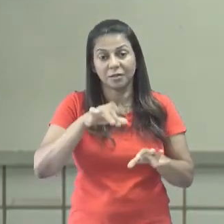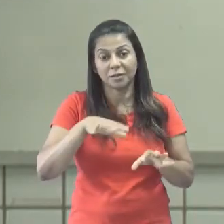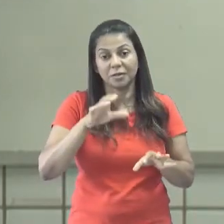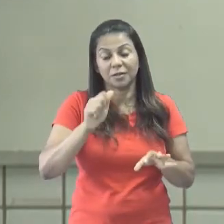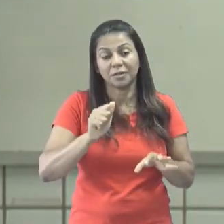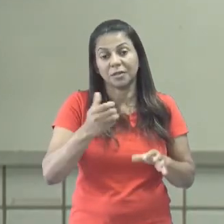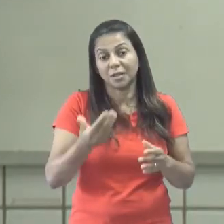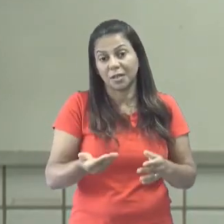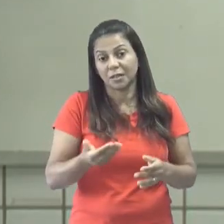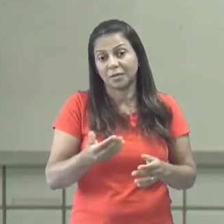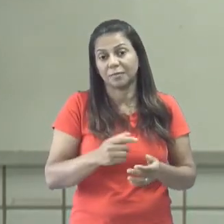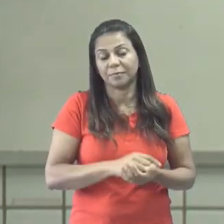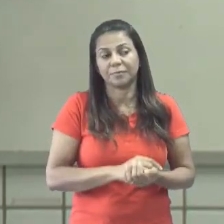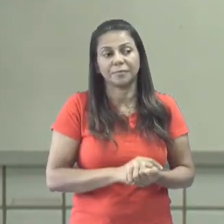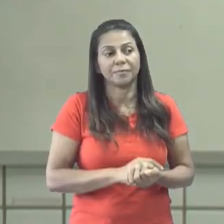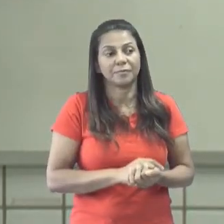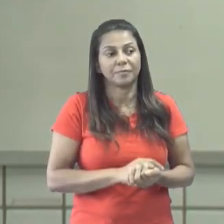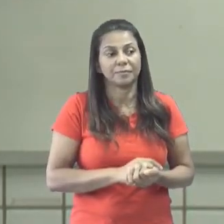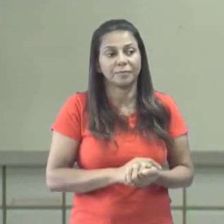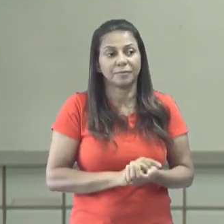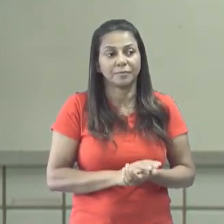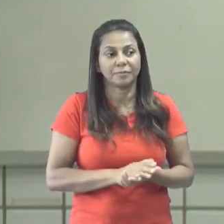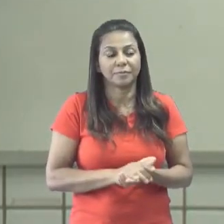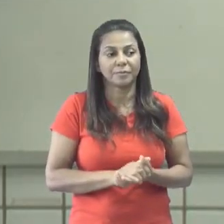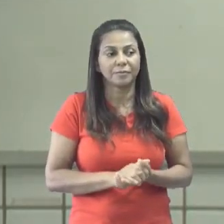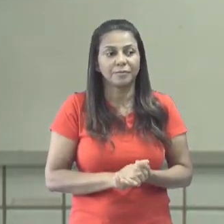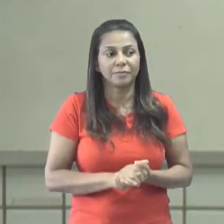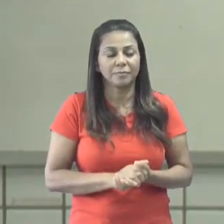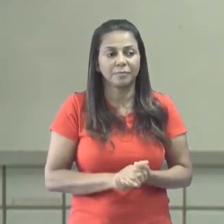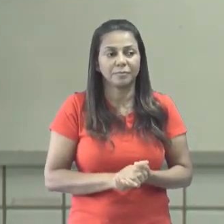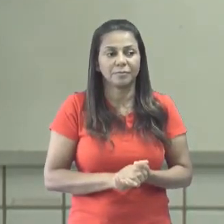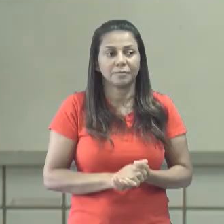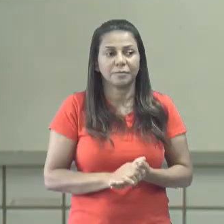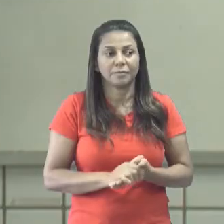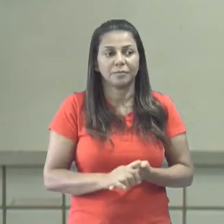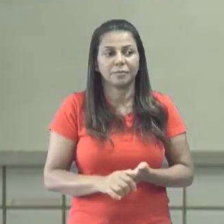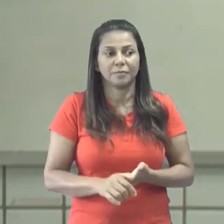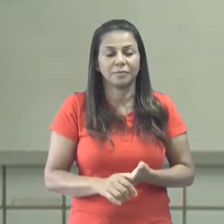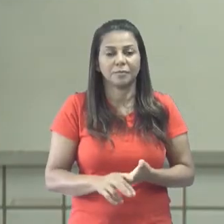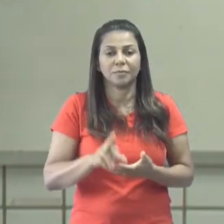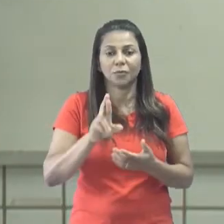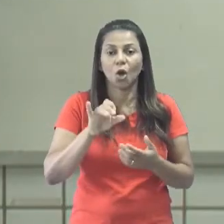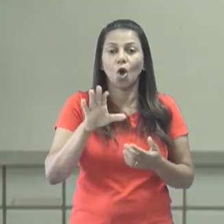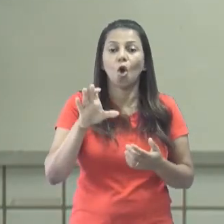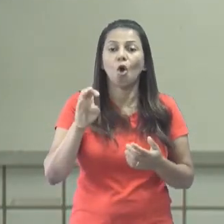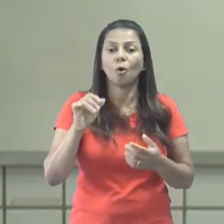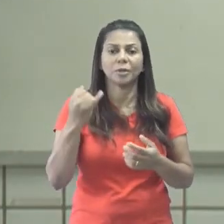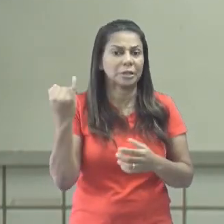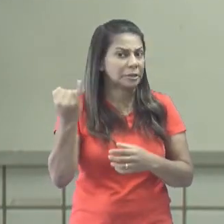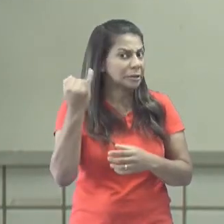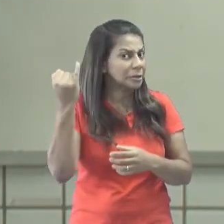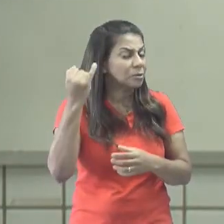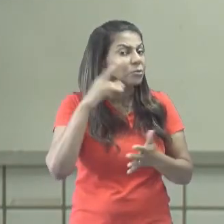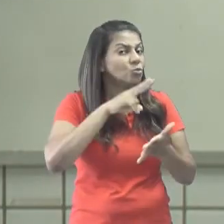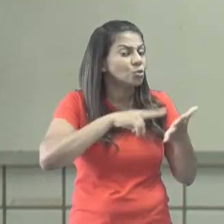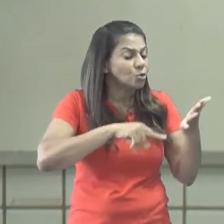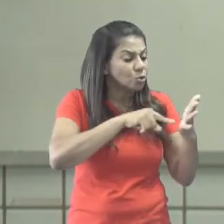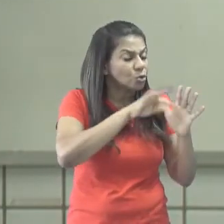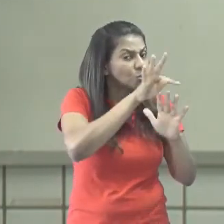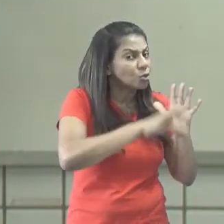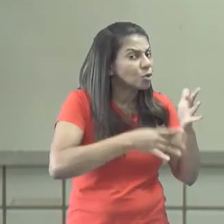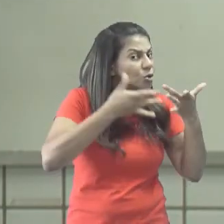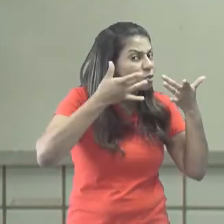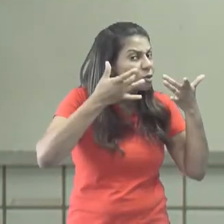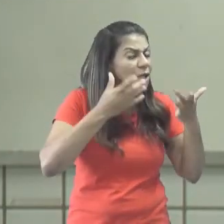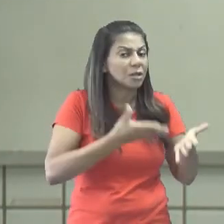vida àquele texto dramático. As rúbricas são muito importantes na leitura de um texto